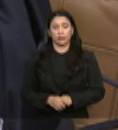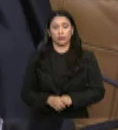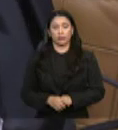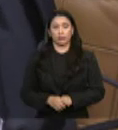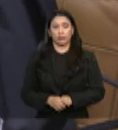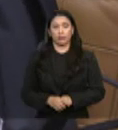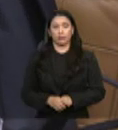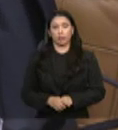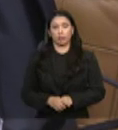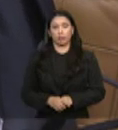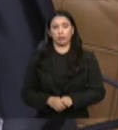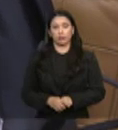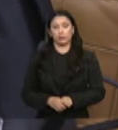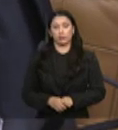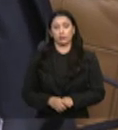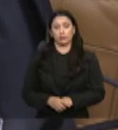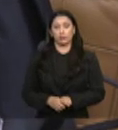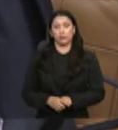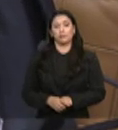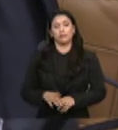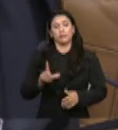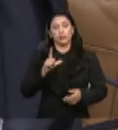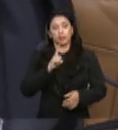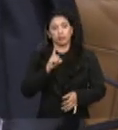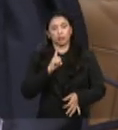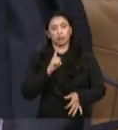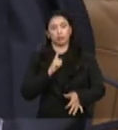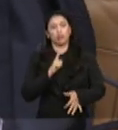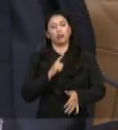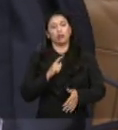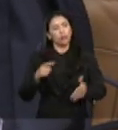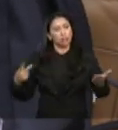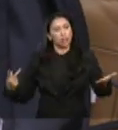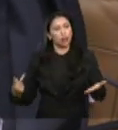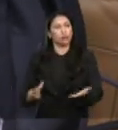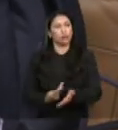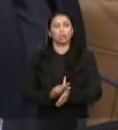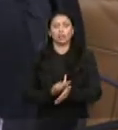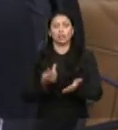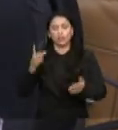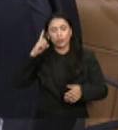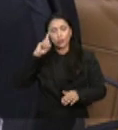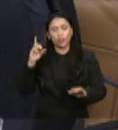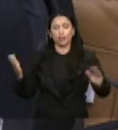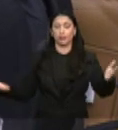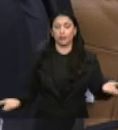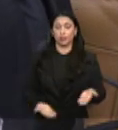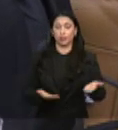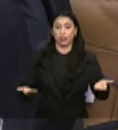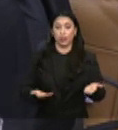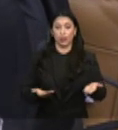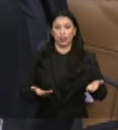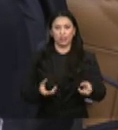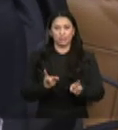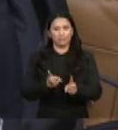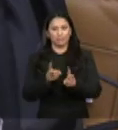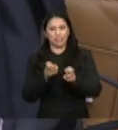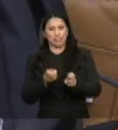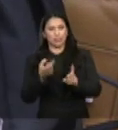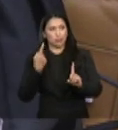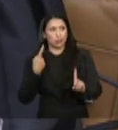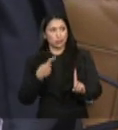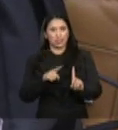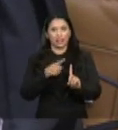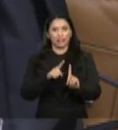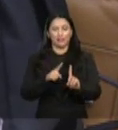que eles praia para Estação dos dias correntes parece-me que o nosso desafio é